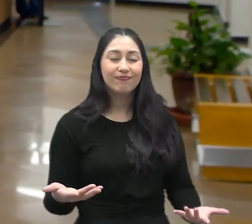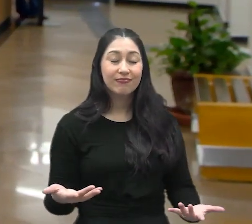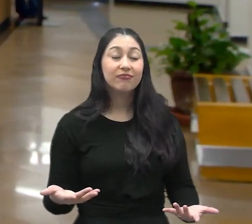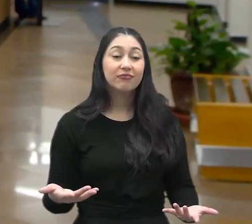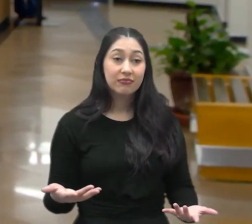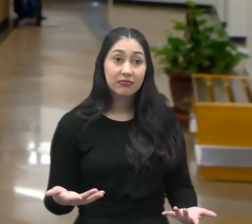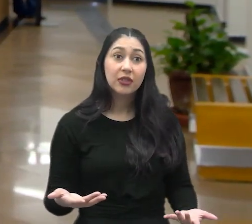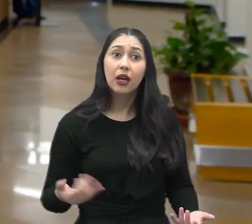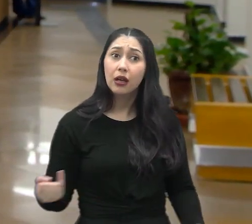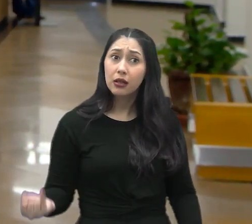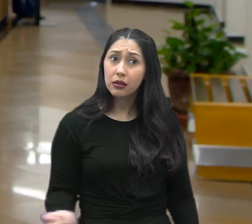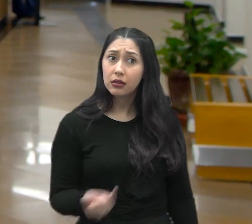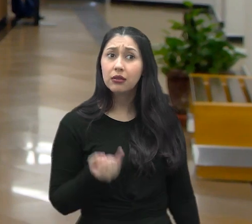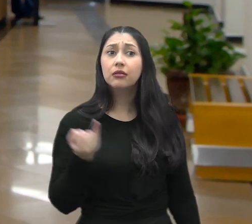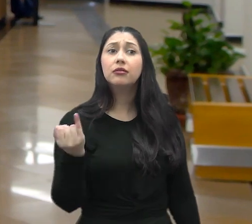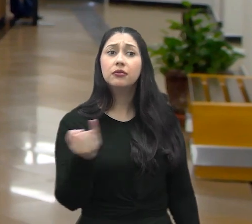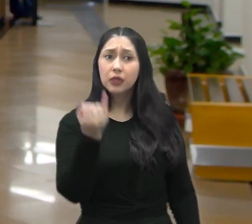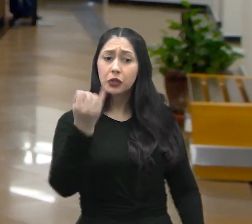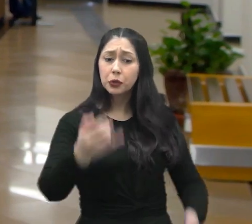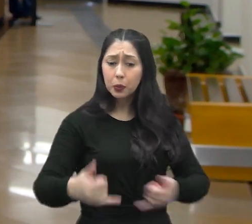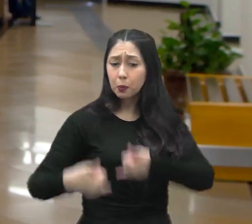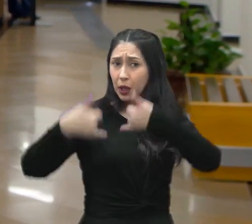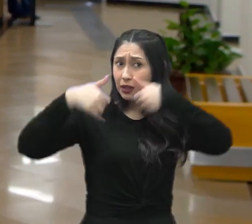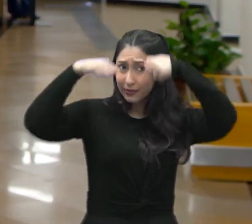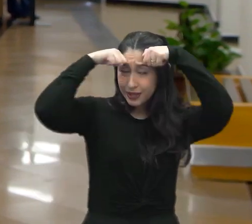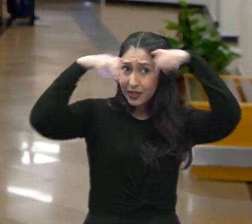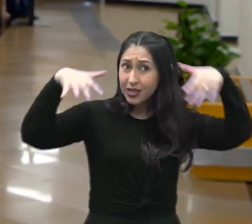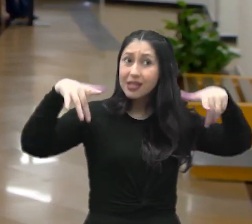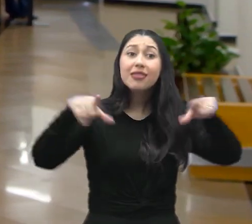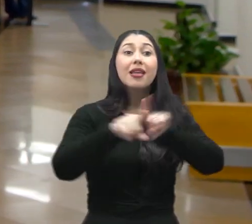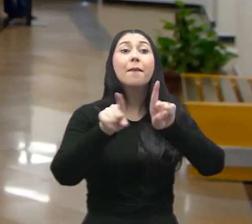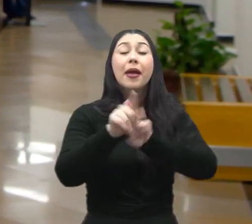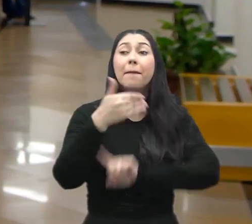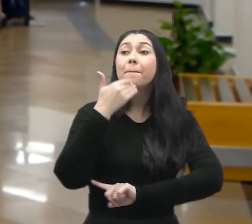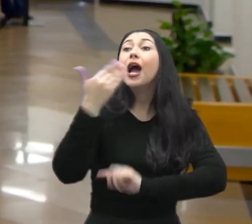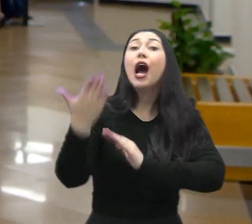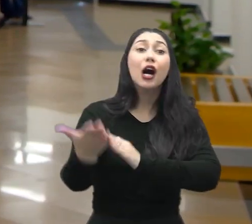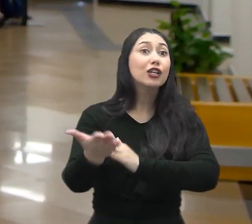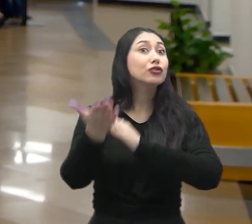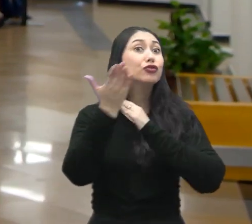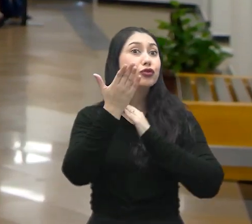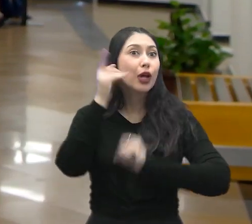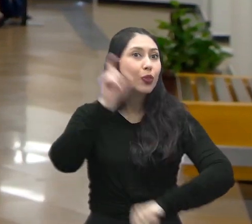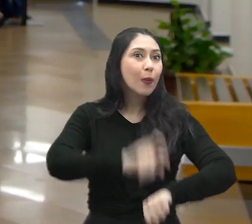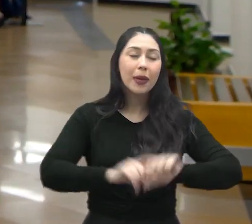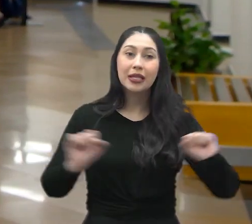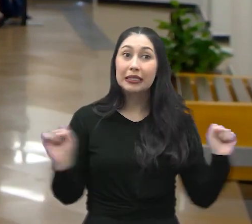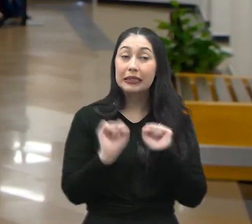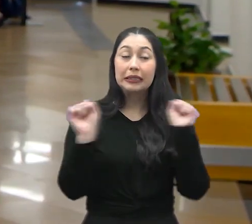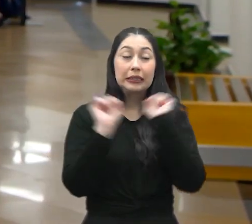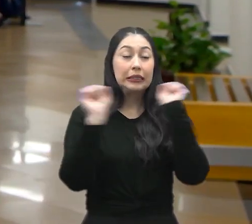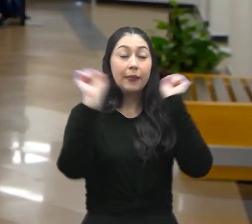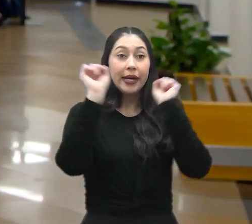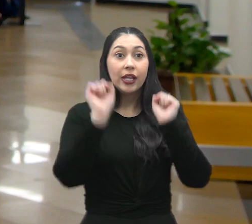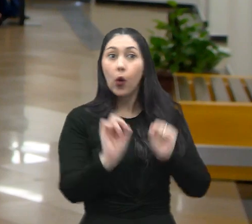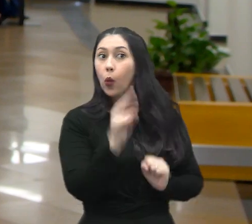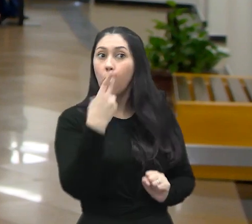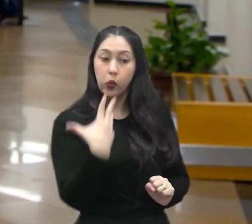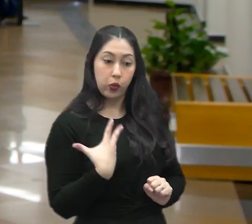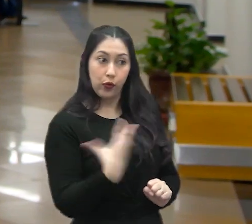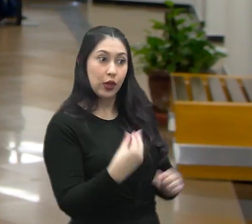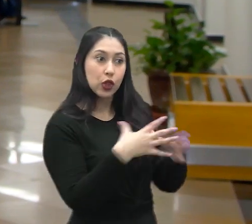casa. Né? Então, é fundamental o Disque Autista até para pedir socorro numa situação de crise e